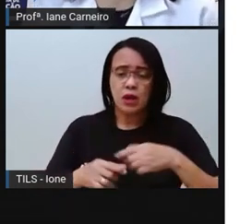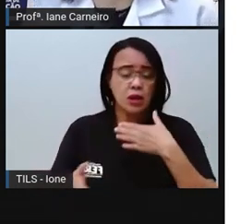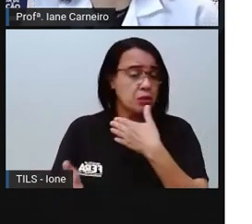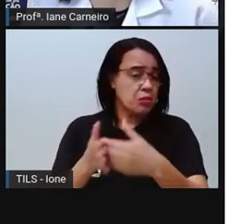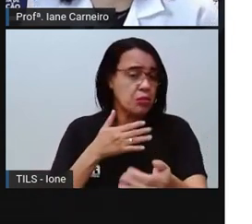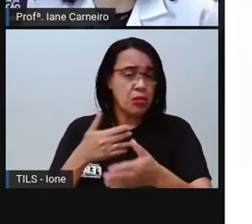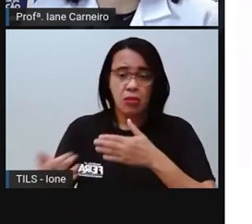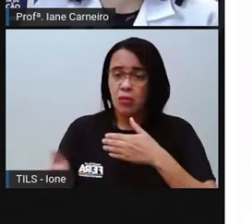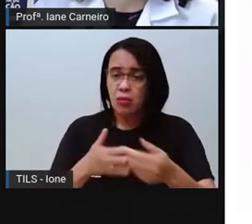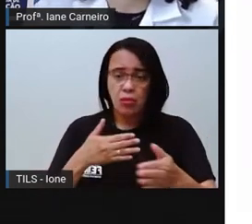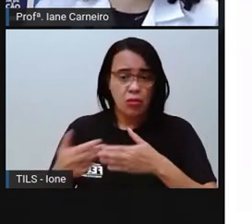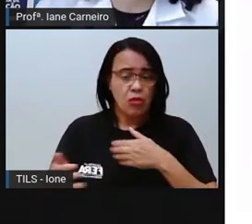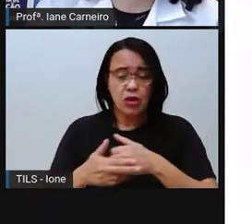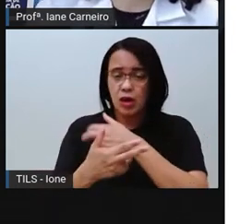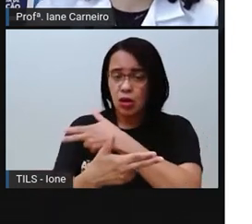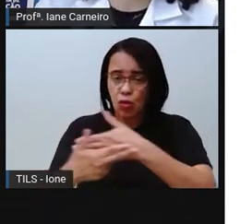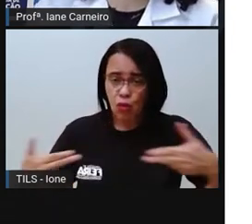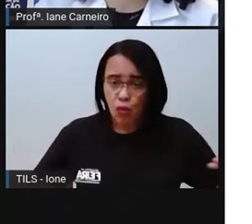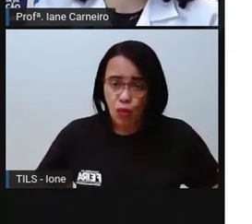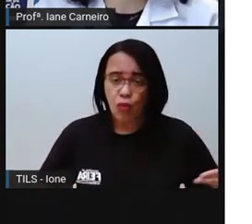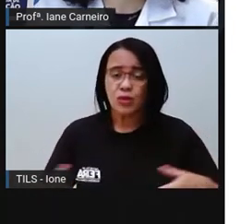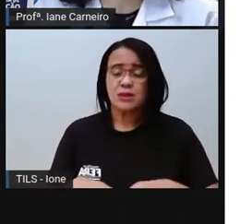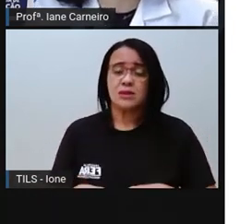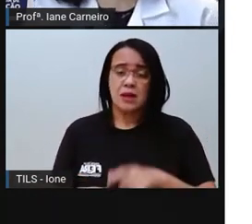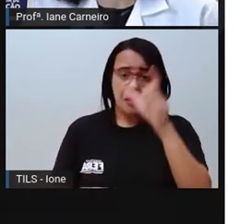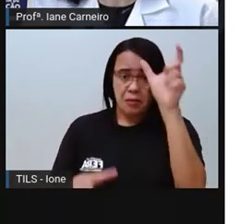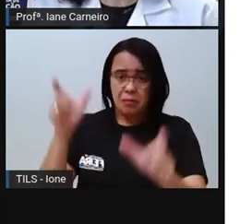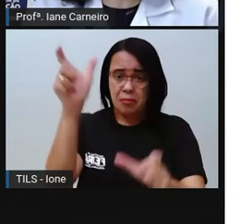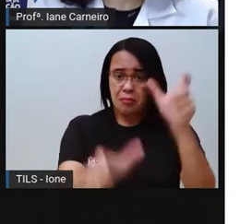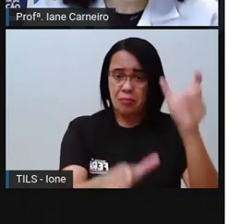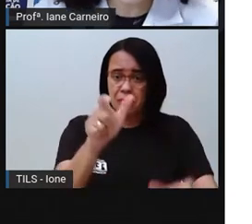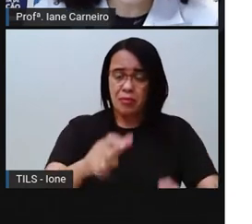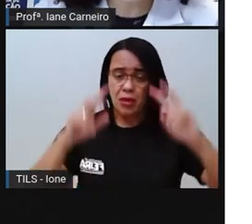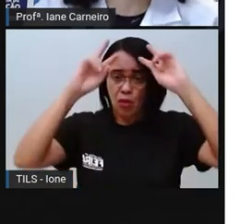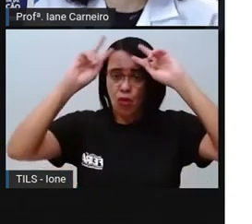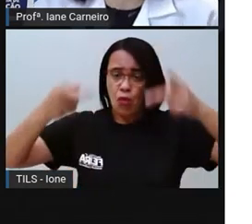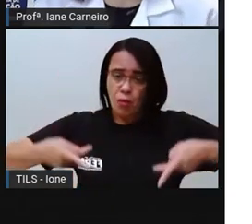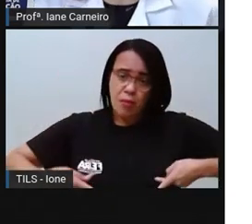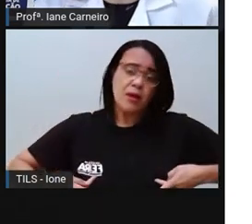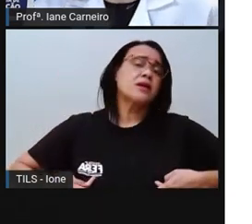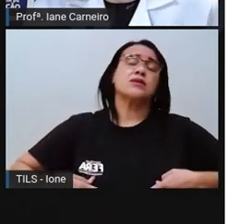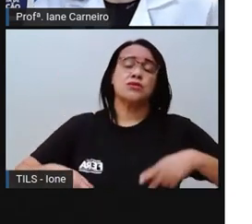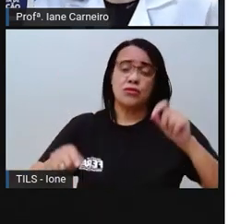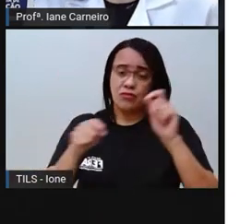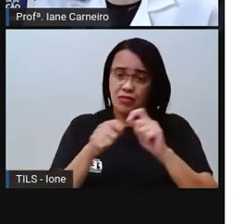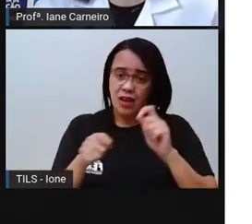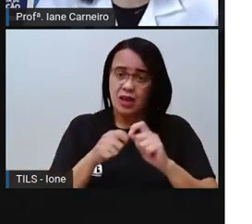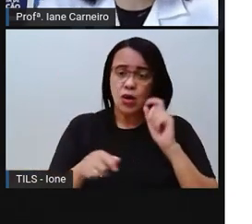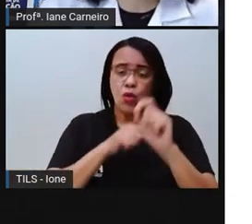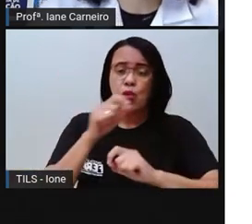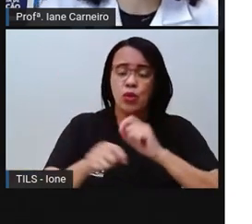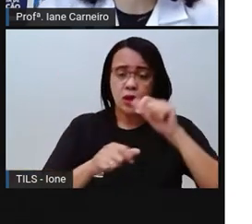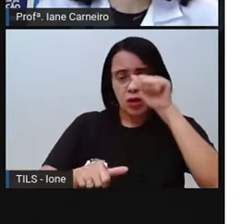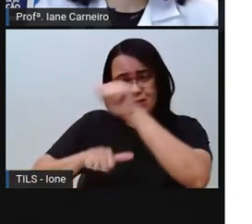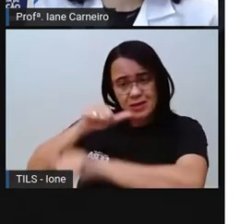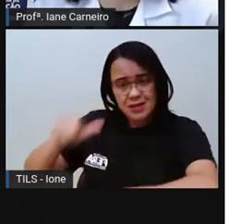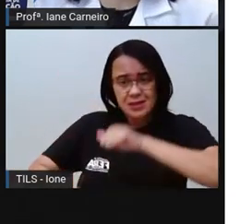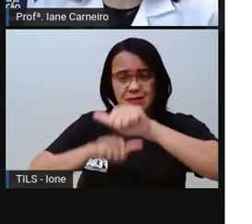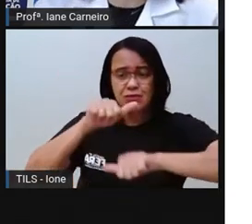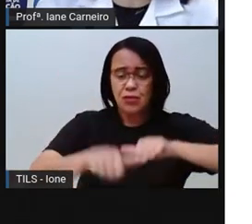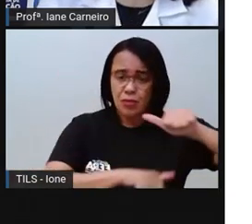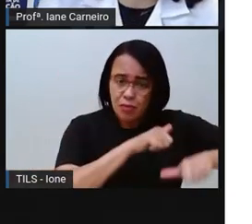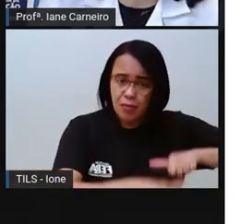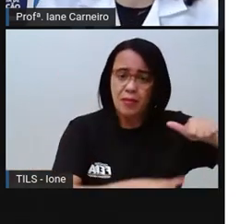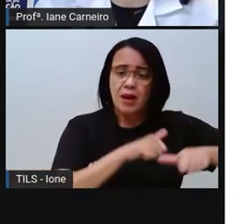ou intelectual realizada pelo ser humano, cujo objetivo é fazer, transformar ou